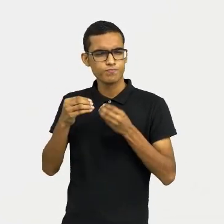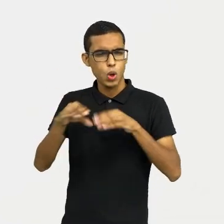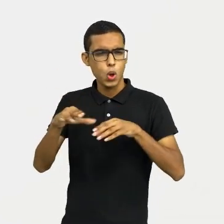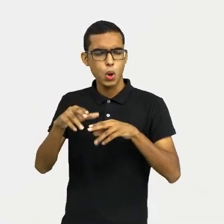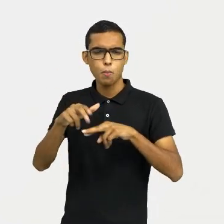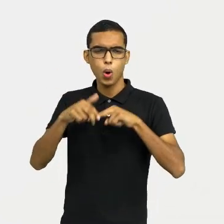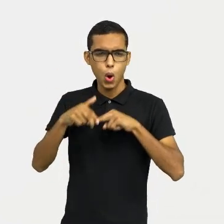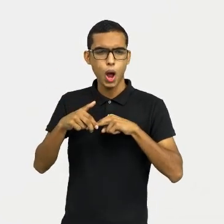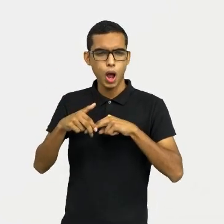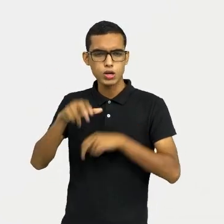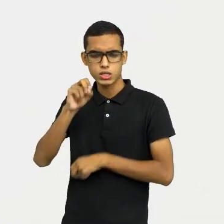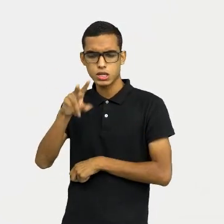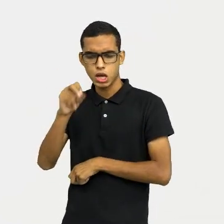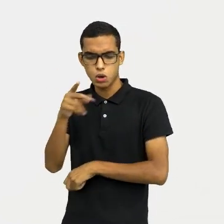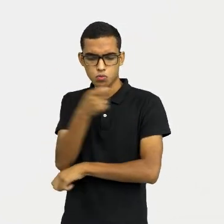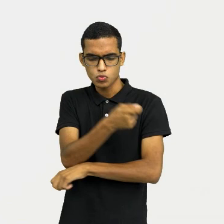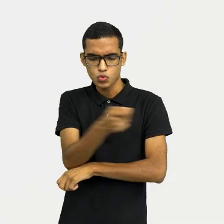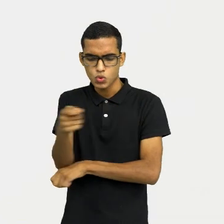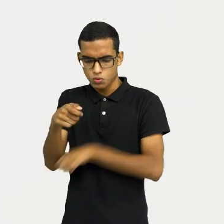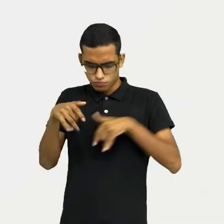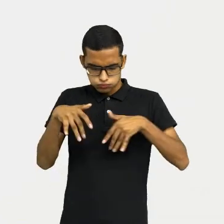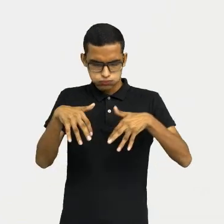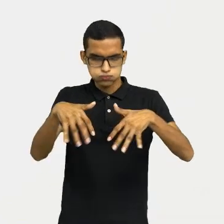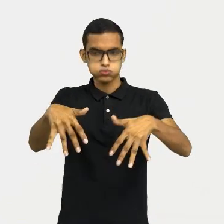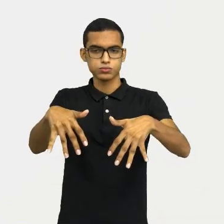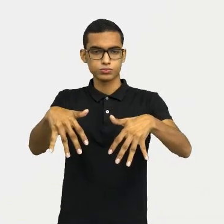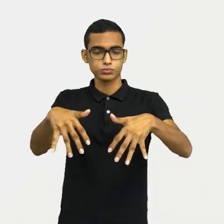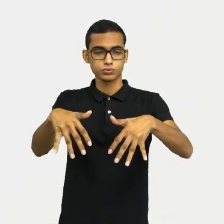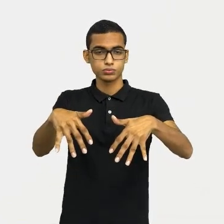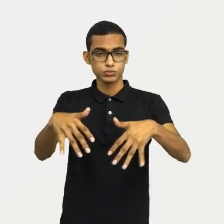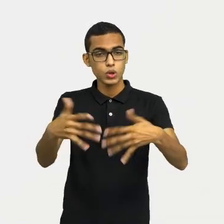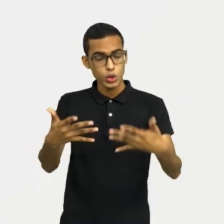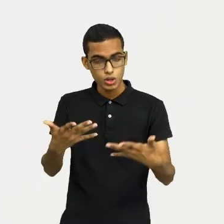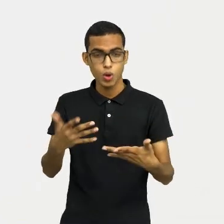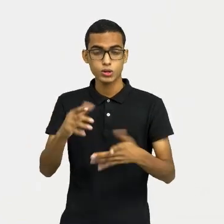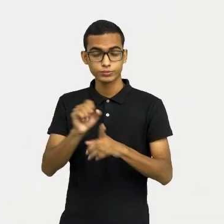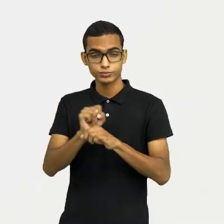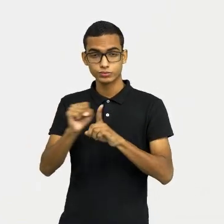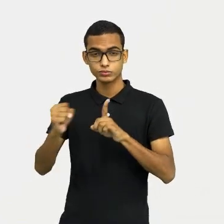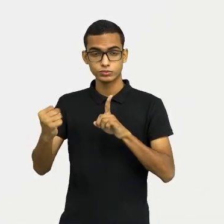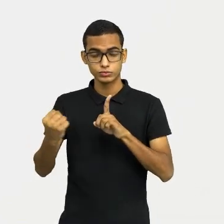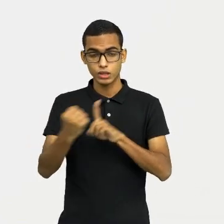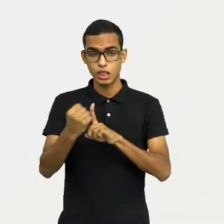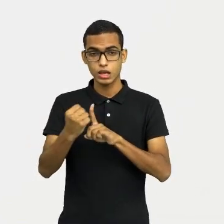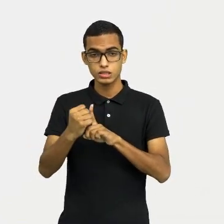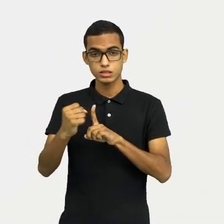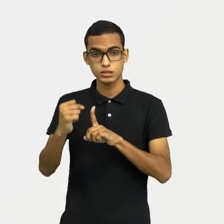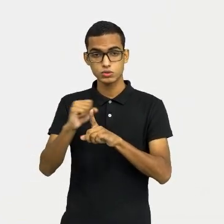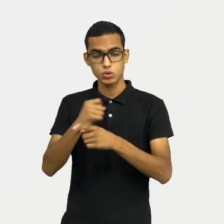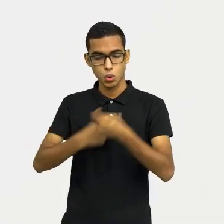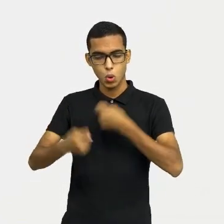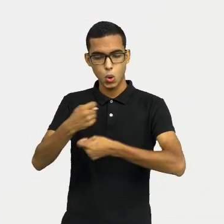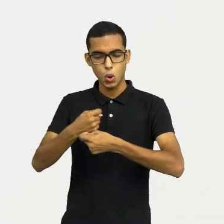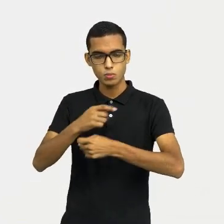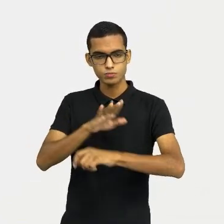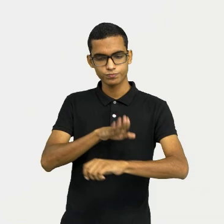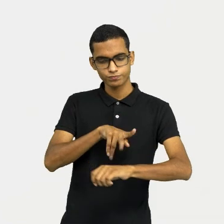Esse é um risco que Ulrich Beck coloca, né, a sociedade pós-moderna. Então vamos aqui no item 1.